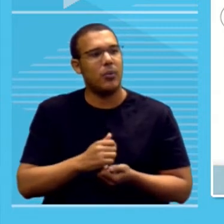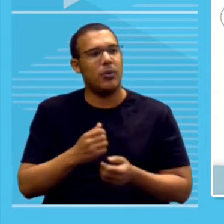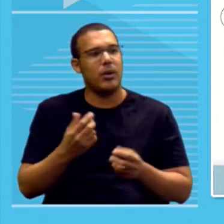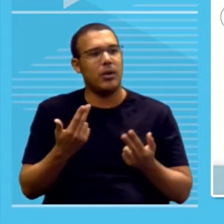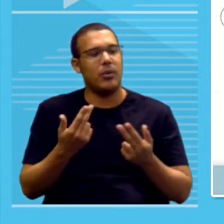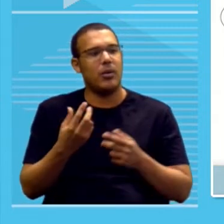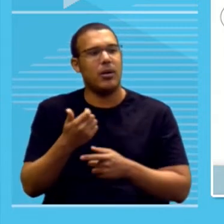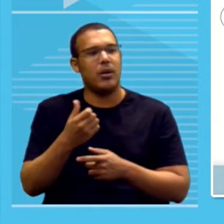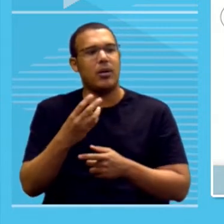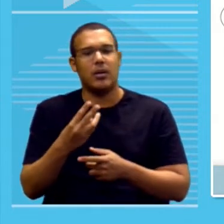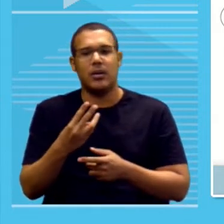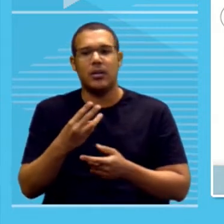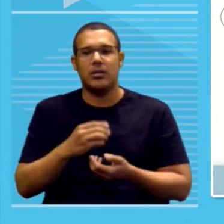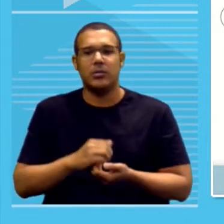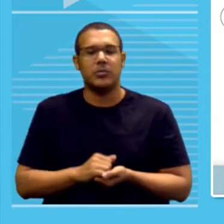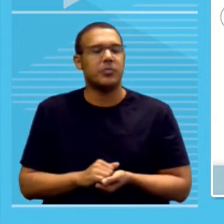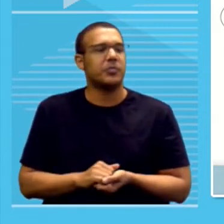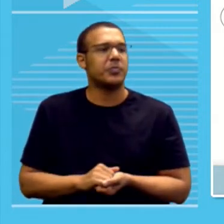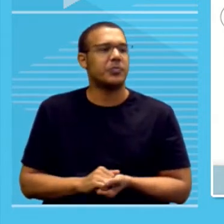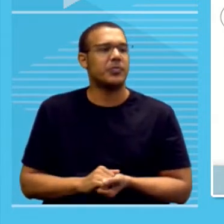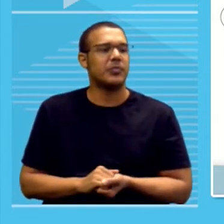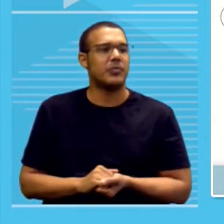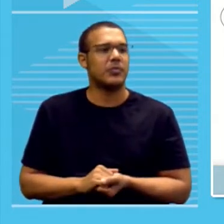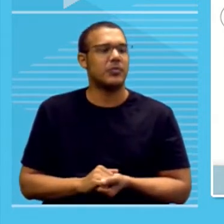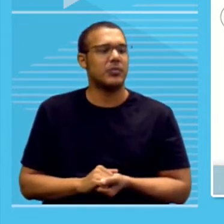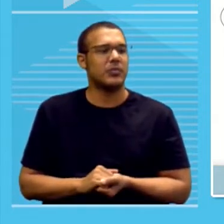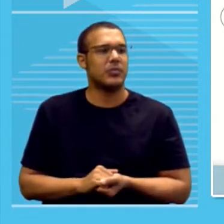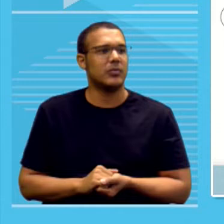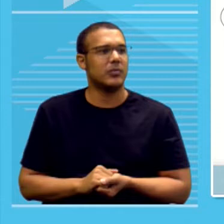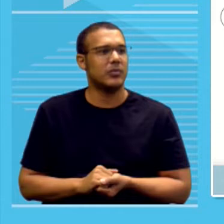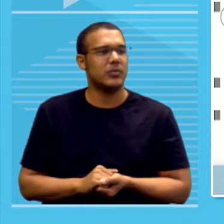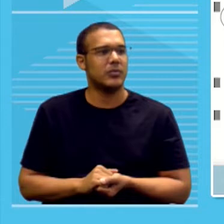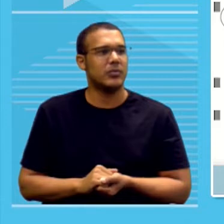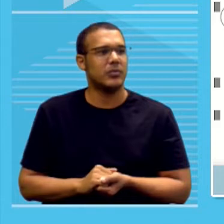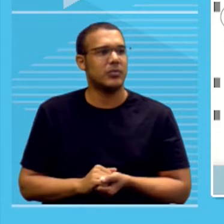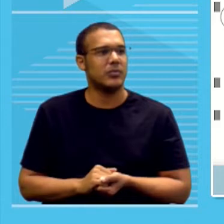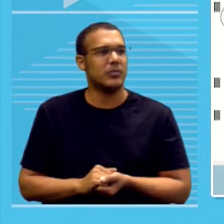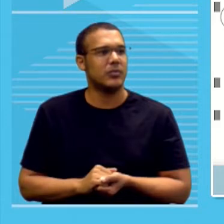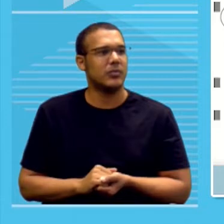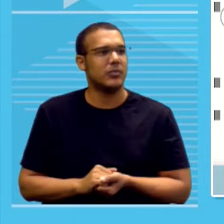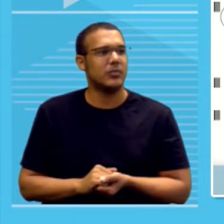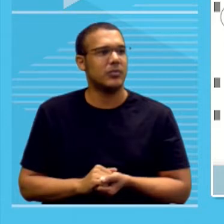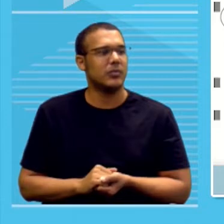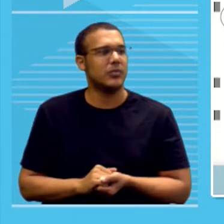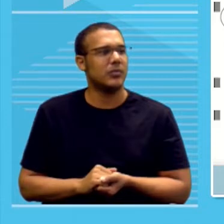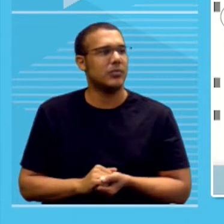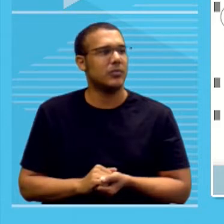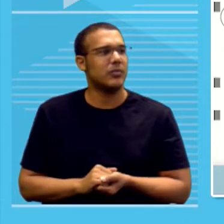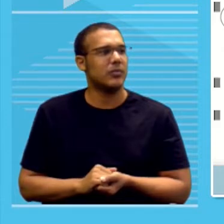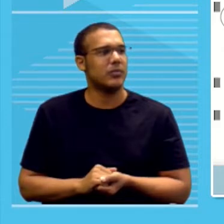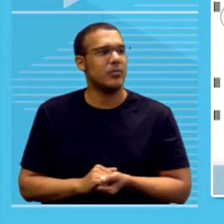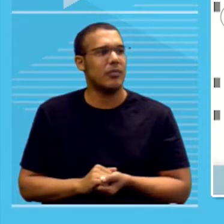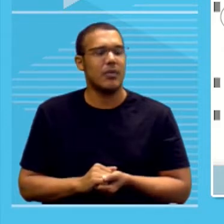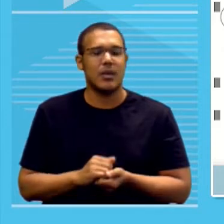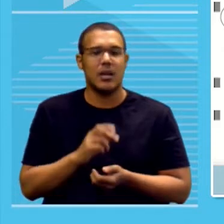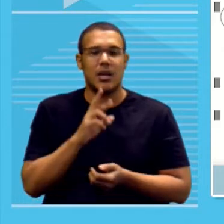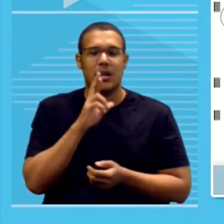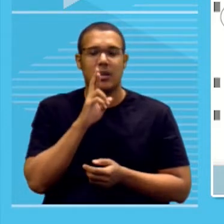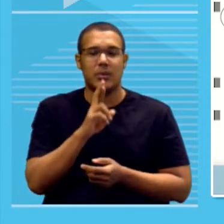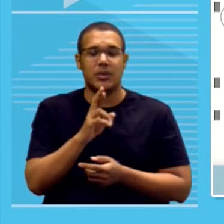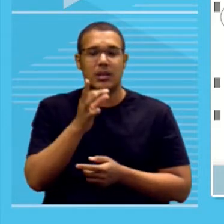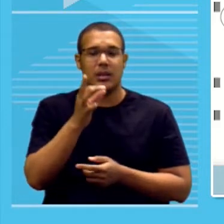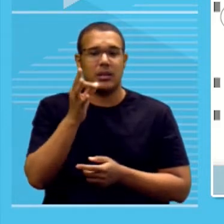achamos os valores de k para a situação problema volta lá Professor aqui a resposta correta